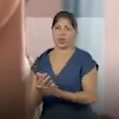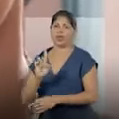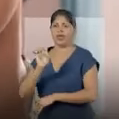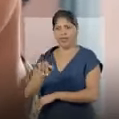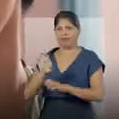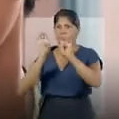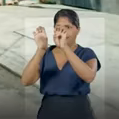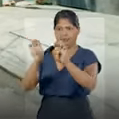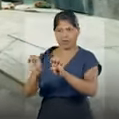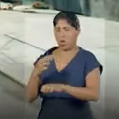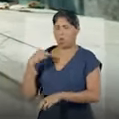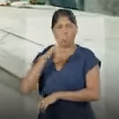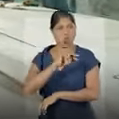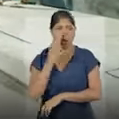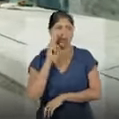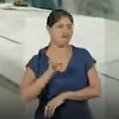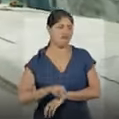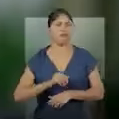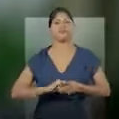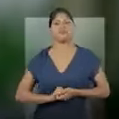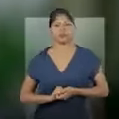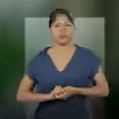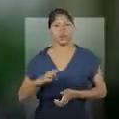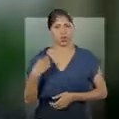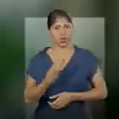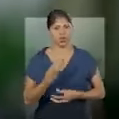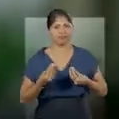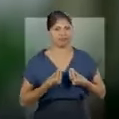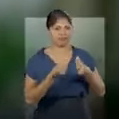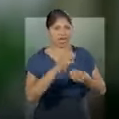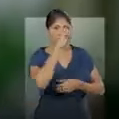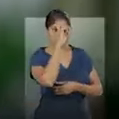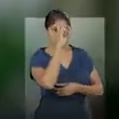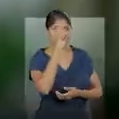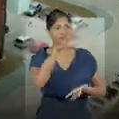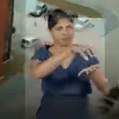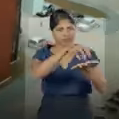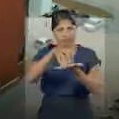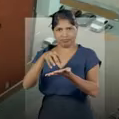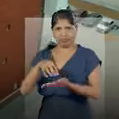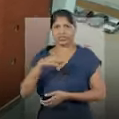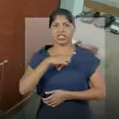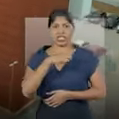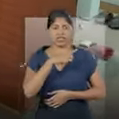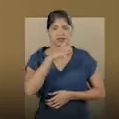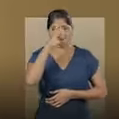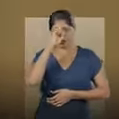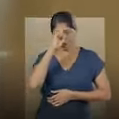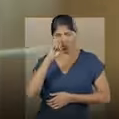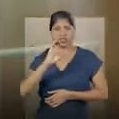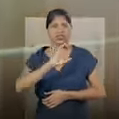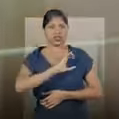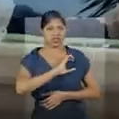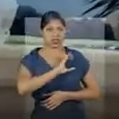uma infraestrutura que eu nunca tinha visto aqui no Pará. Nós entregamos hospitais regionais. O Hospital Regional de